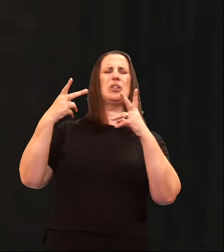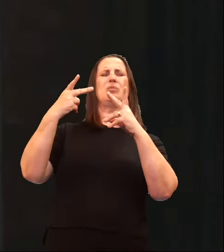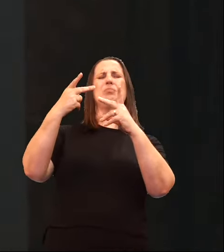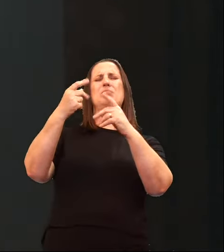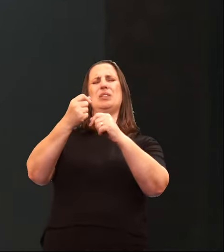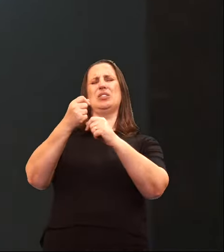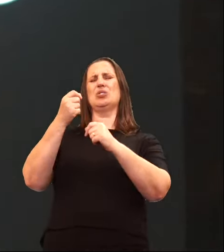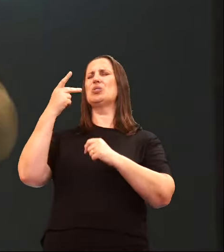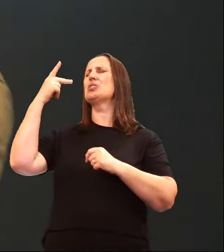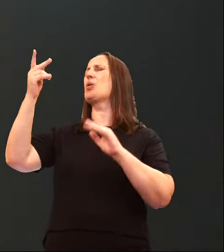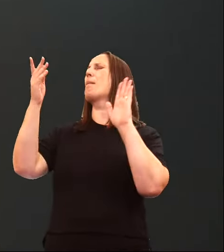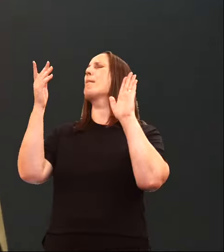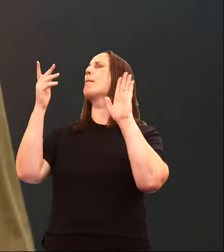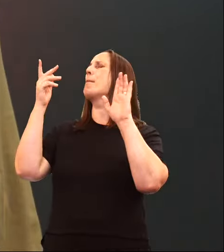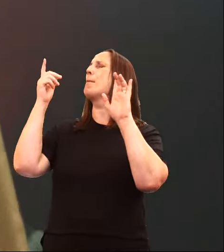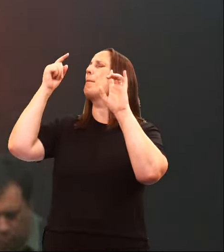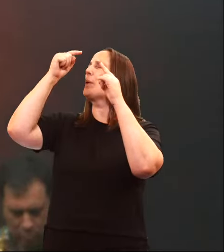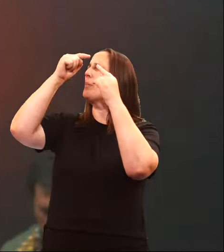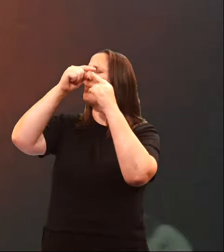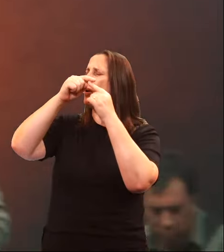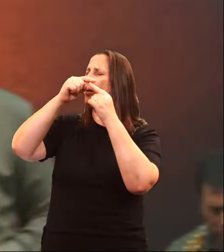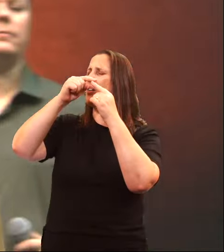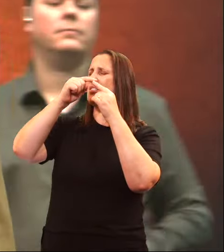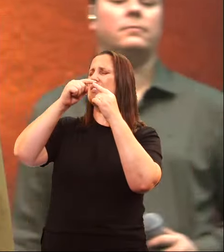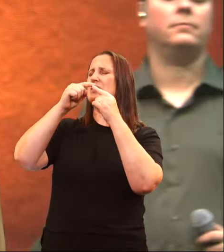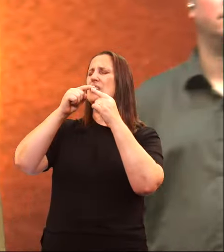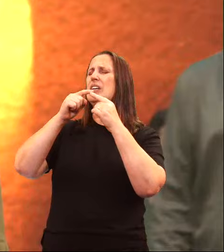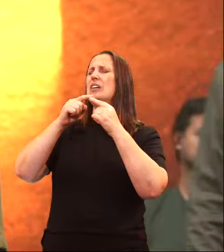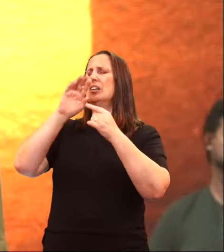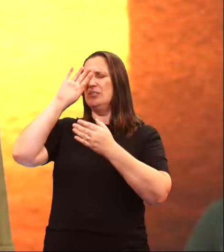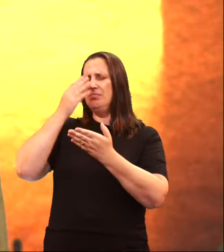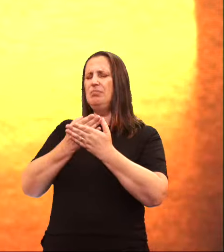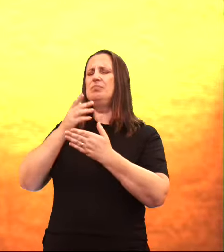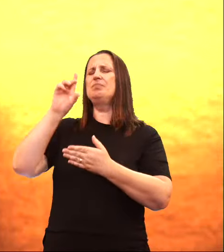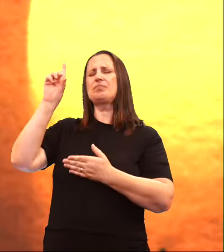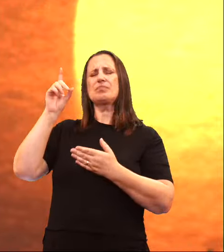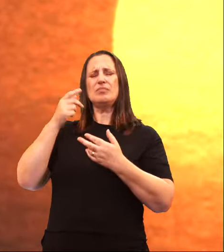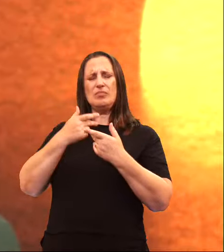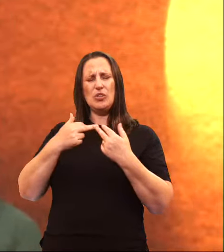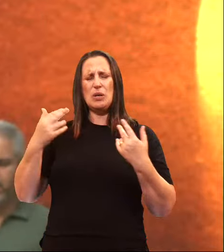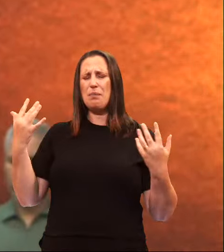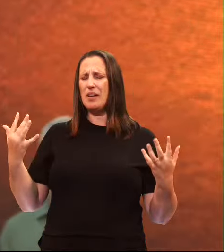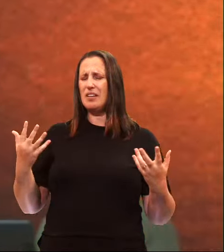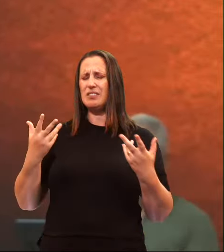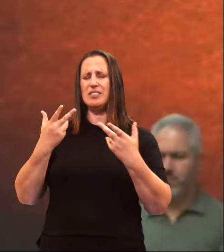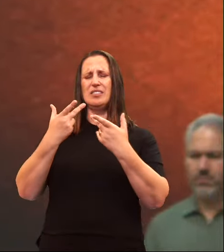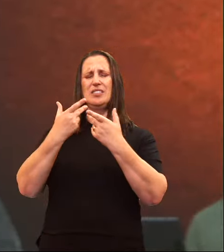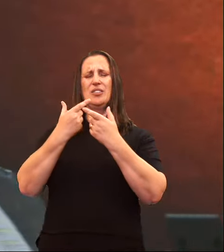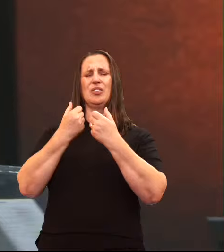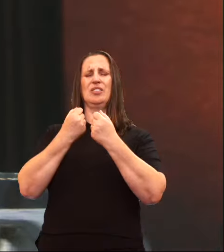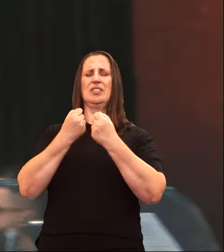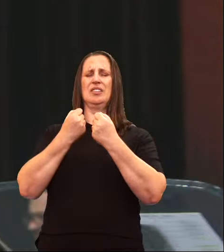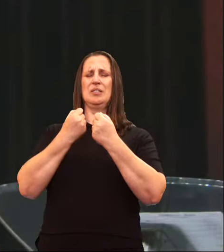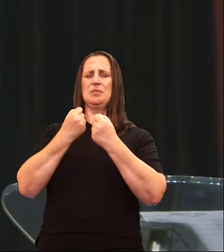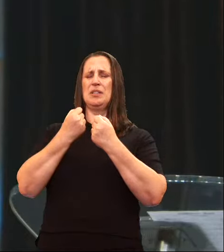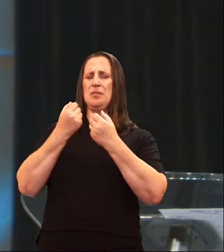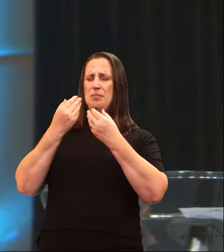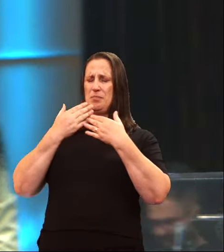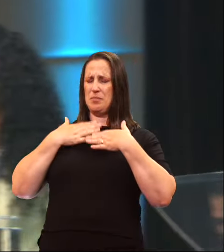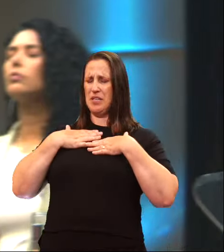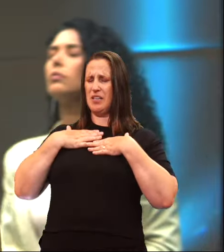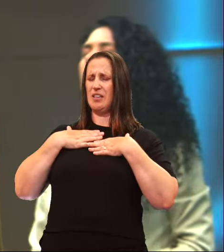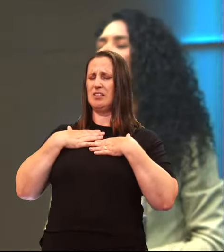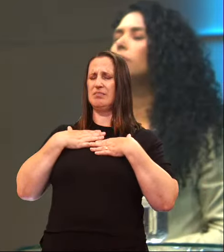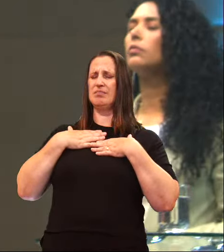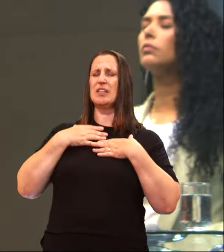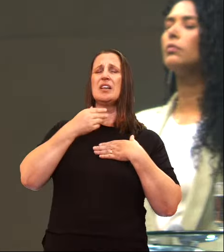propósitos. Eu creio que o Senhor tem coisas surpreendentes, maravilhosas, inéditas para a minha vida,